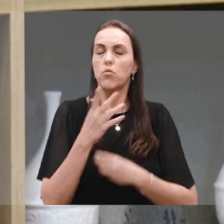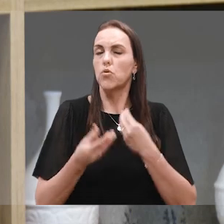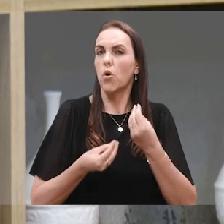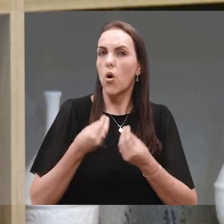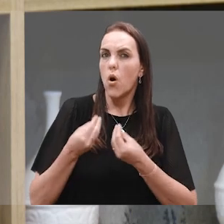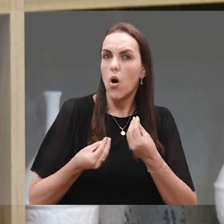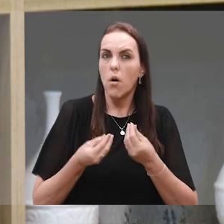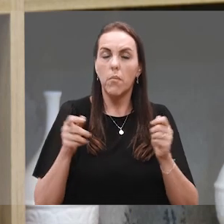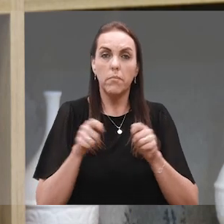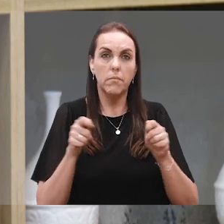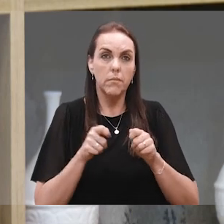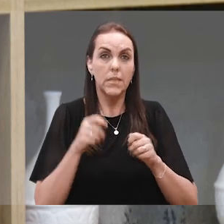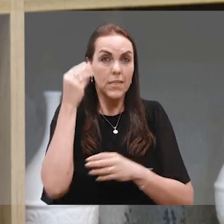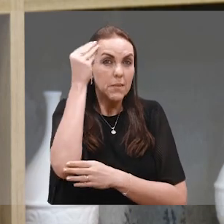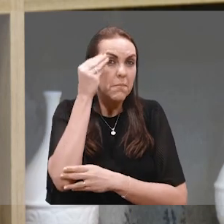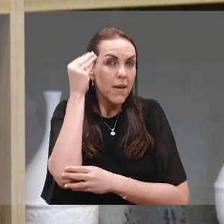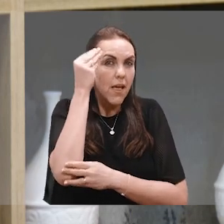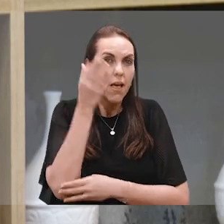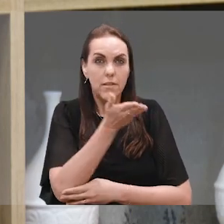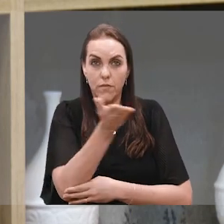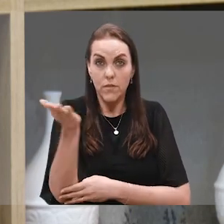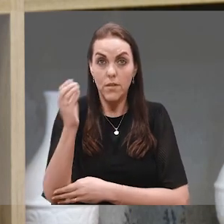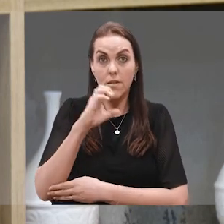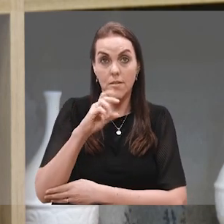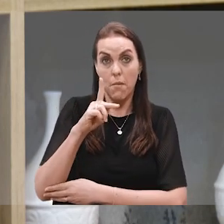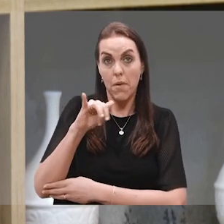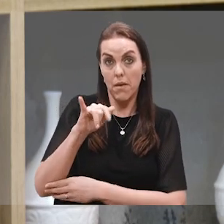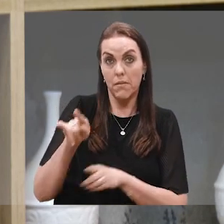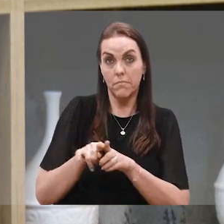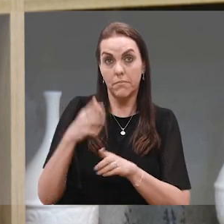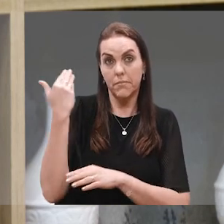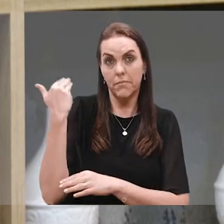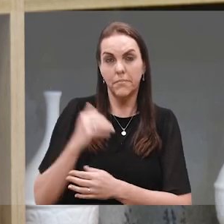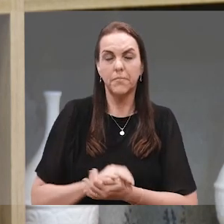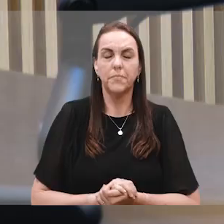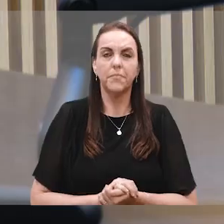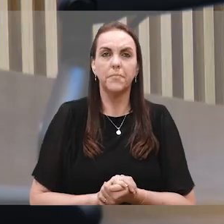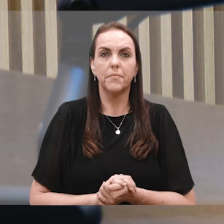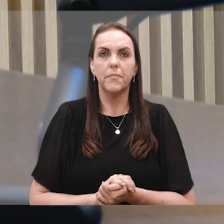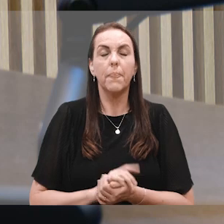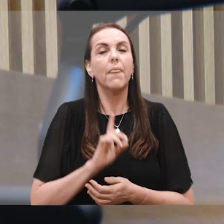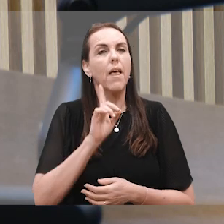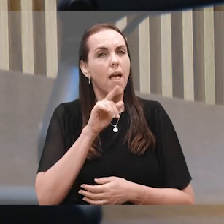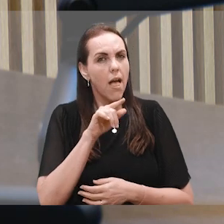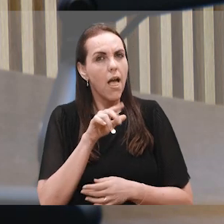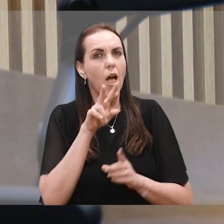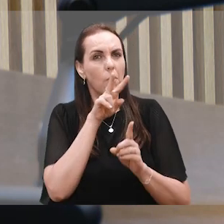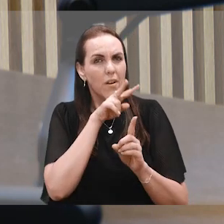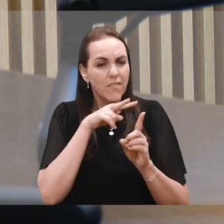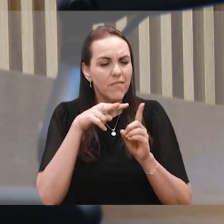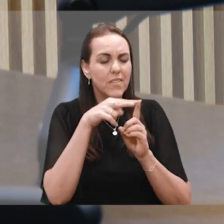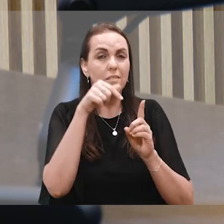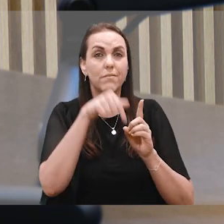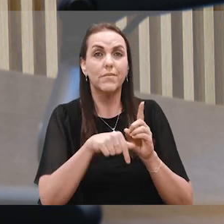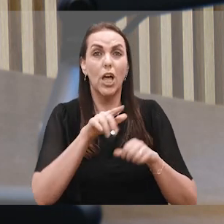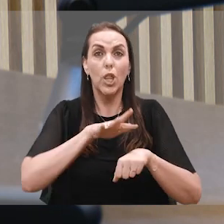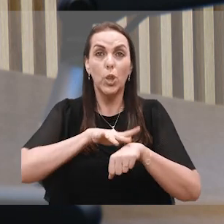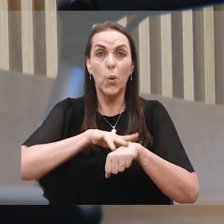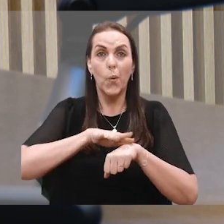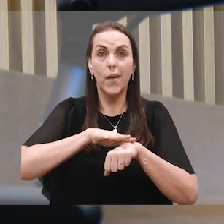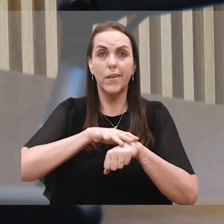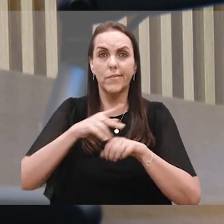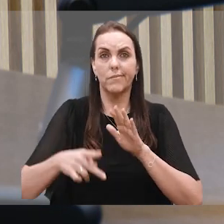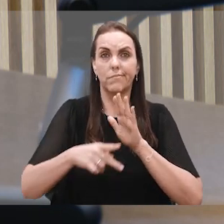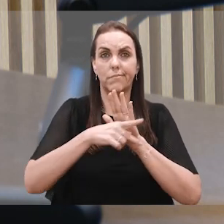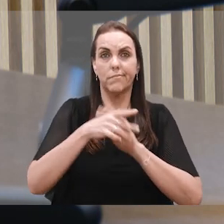na medida até com base na experiência da própria CPI? pois é, isso é uma visão de doença, na verdade, nós